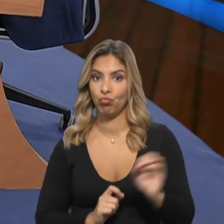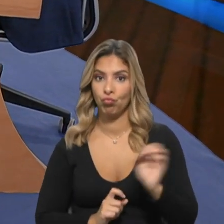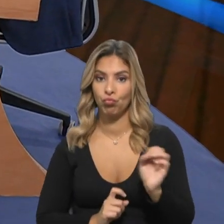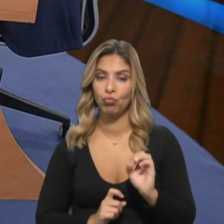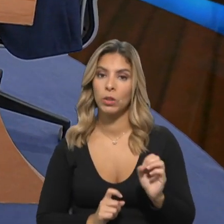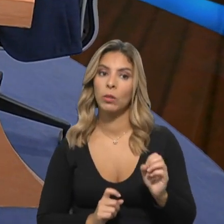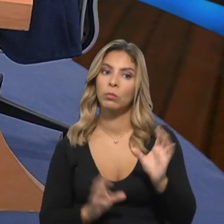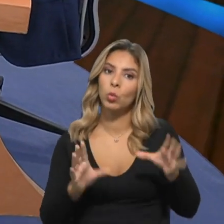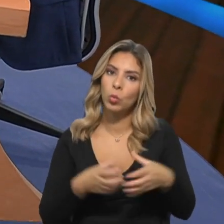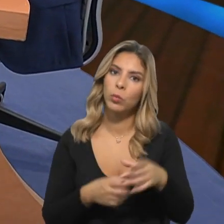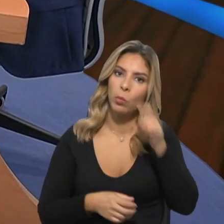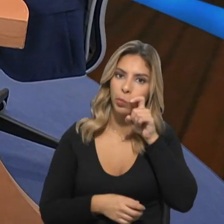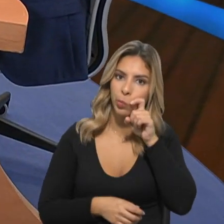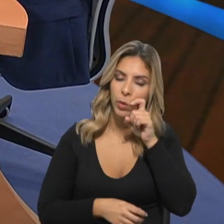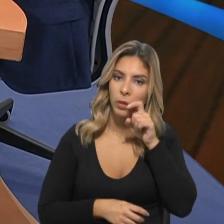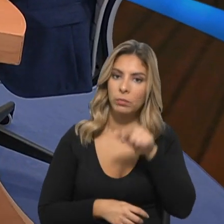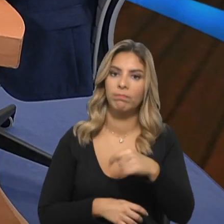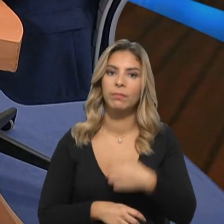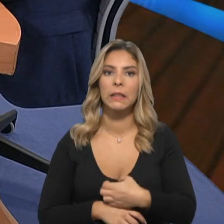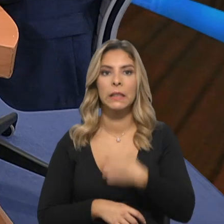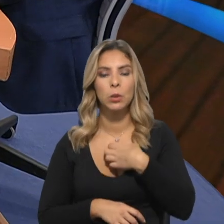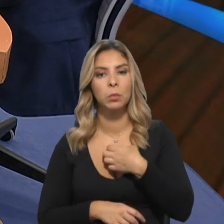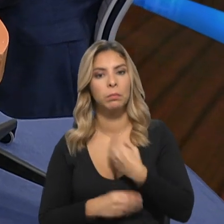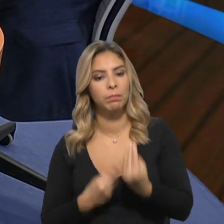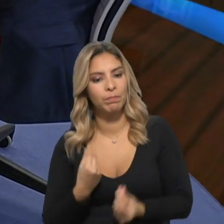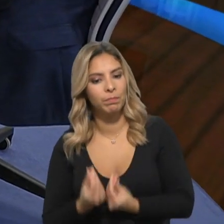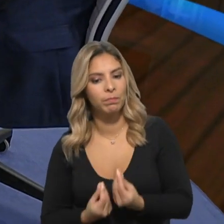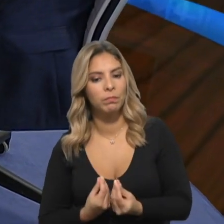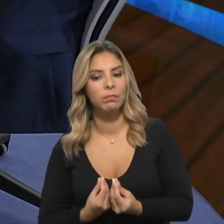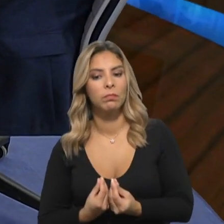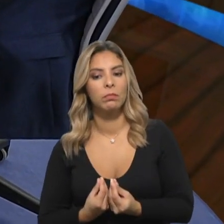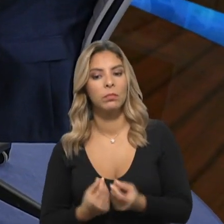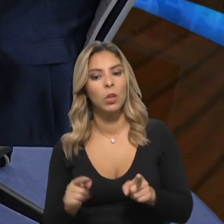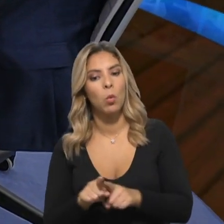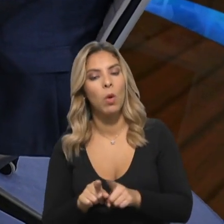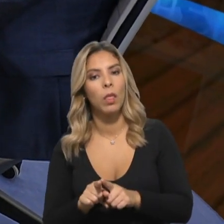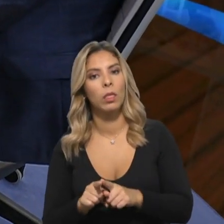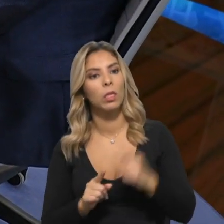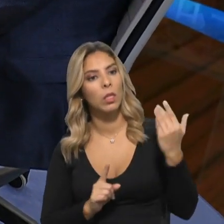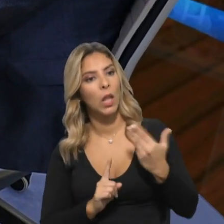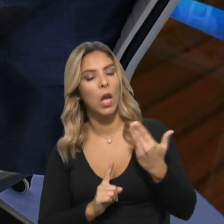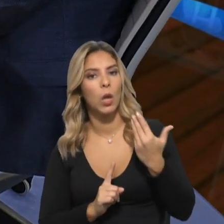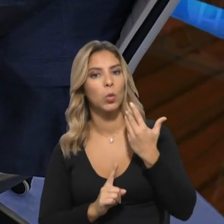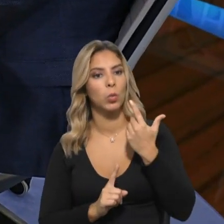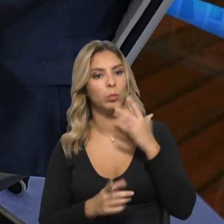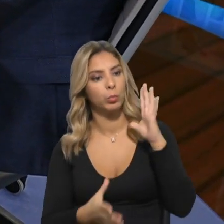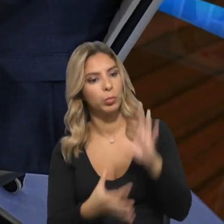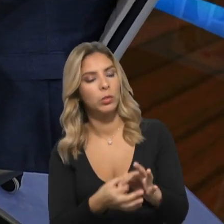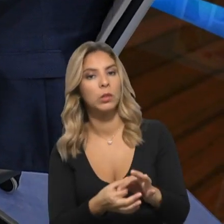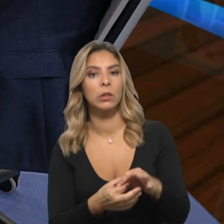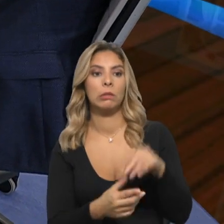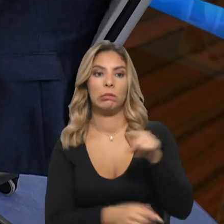de Segurança, nomeadamente a articulação do direito de veto e eventuais mudanças nessa